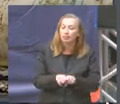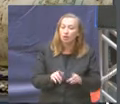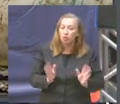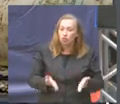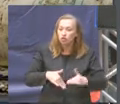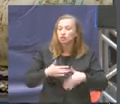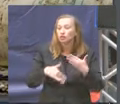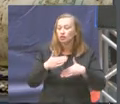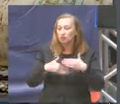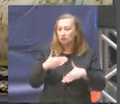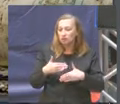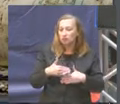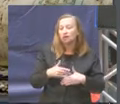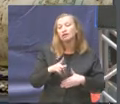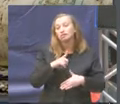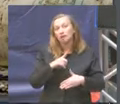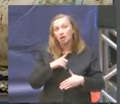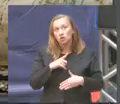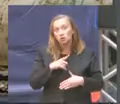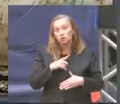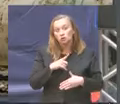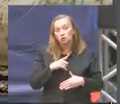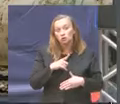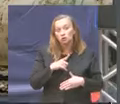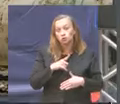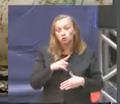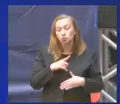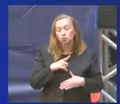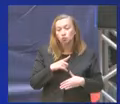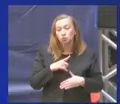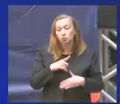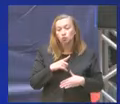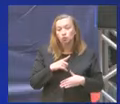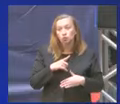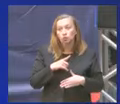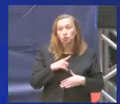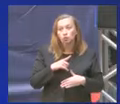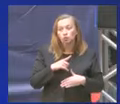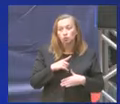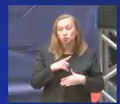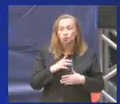evoluiu bastante, tem uma balneabilidade constante, situação que a gente não imaginava